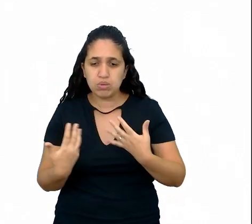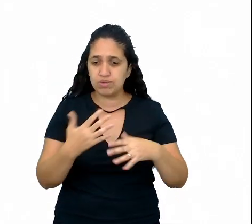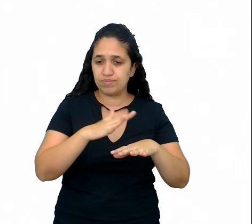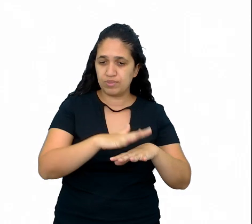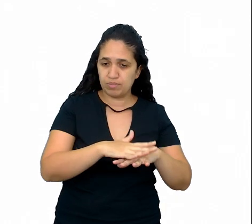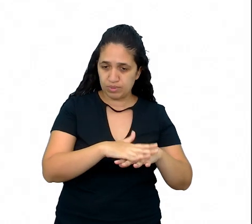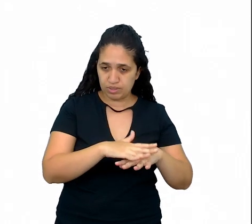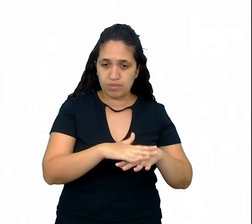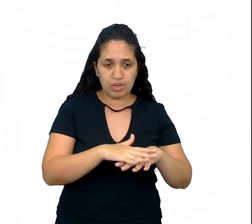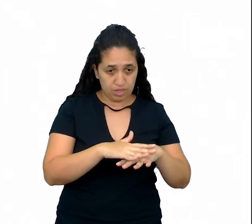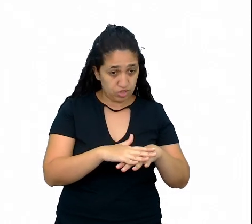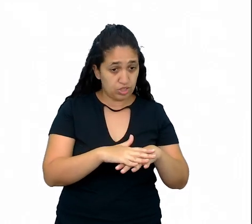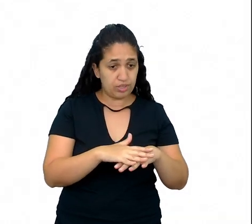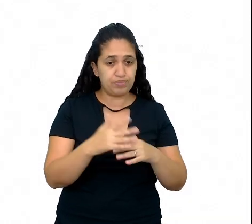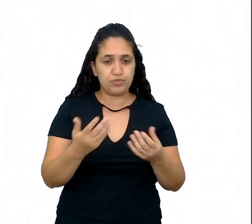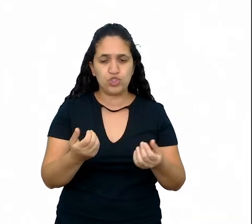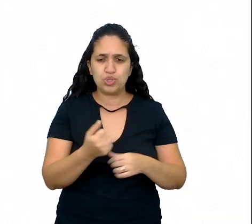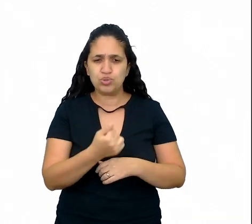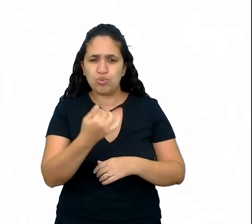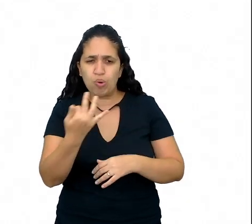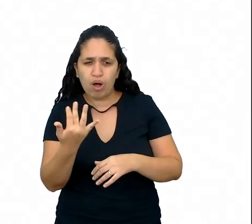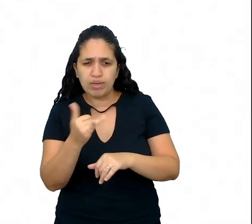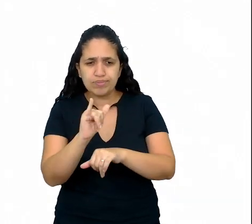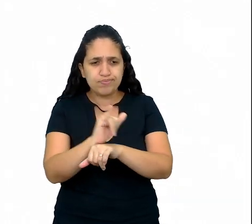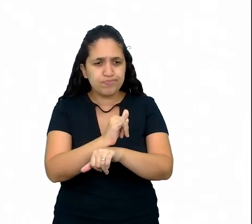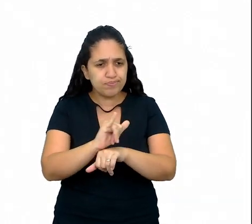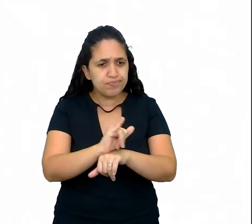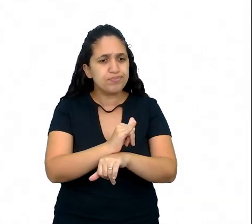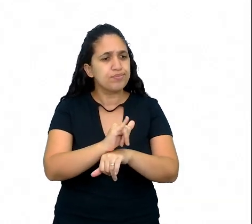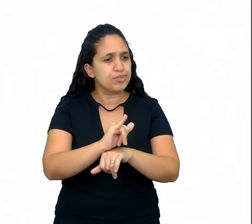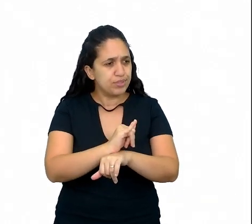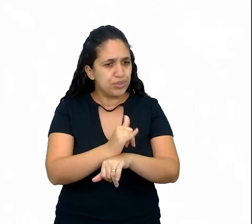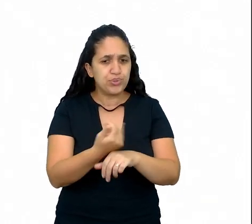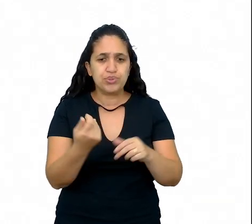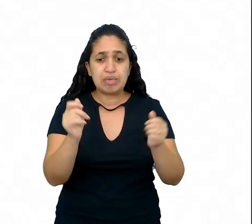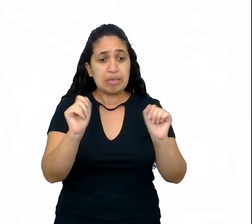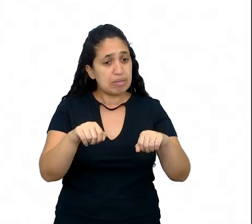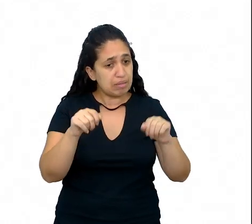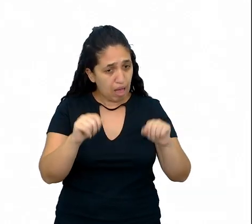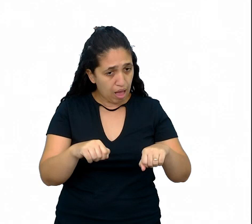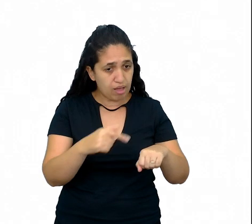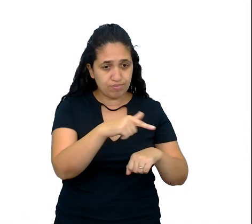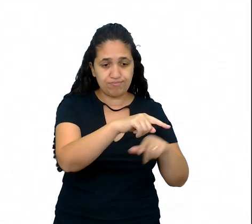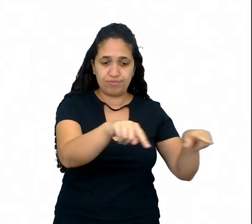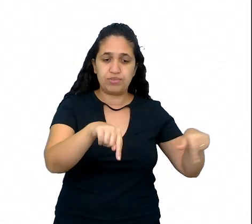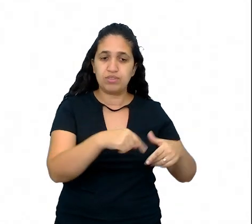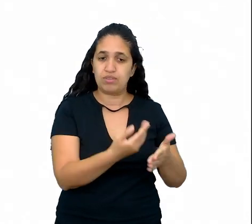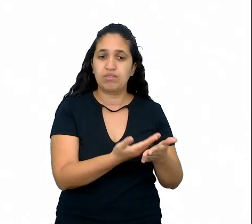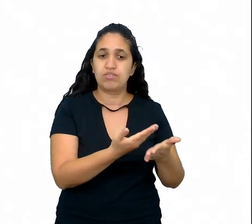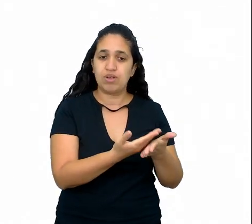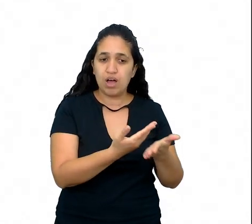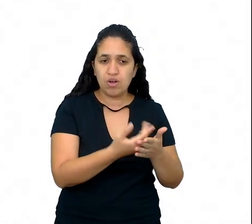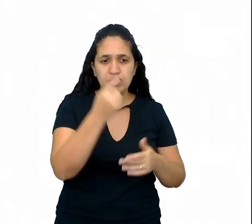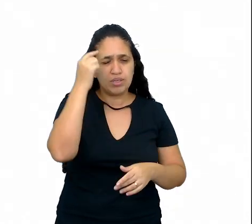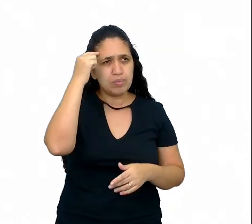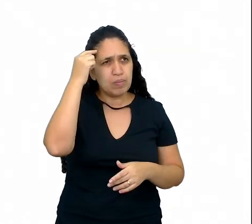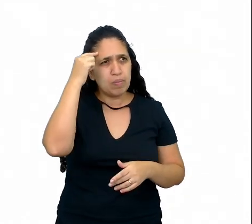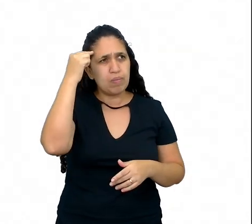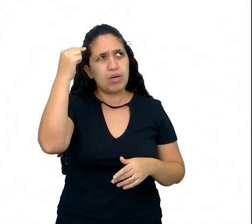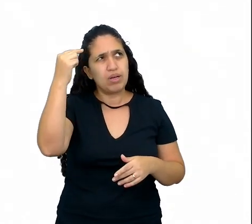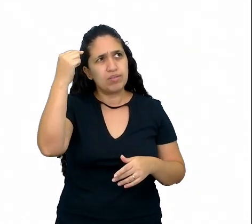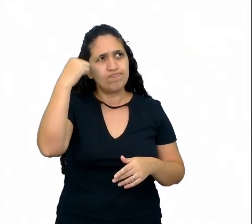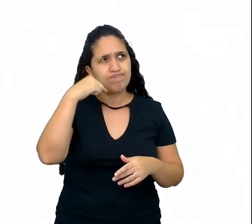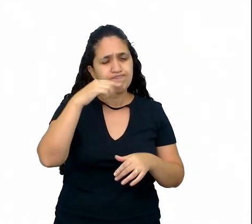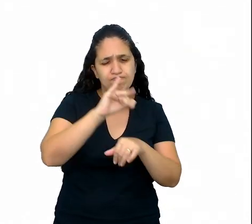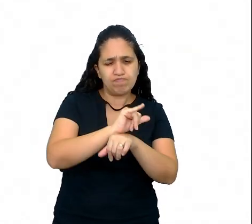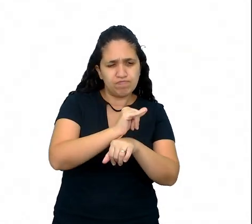acerca de quais mediações que é possível ali em sala de aula, e tudo isso pensando ali em